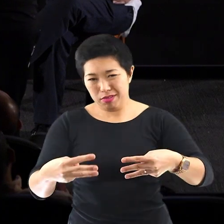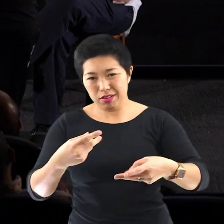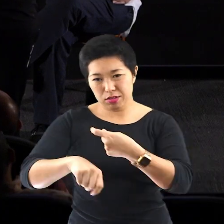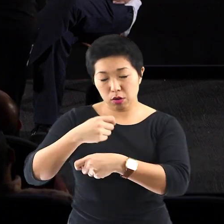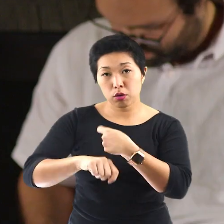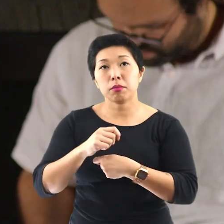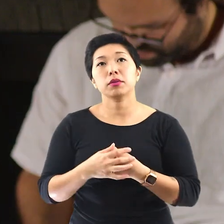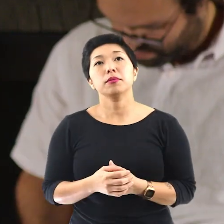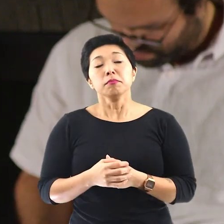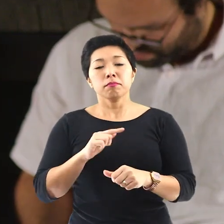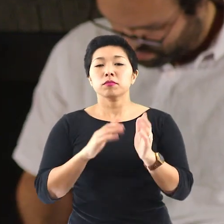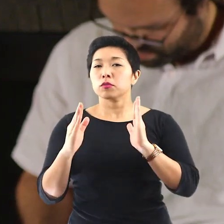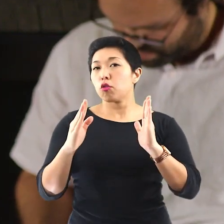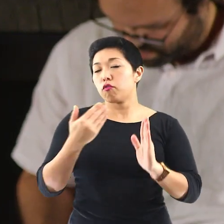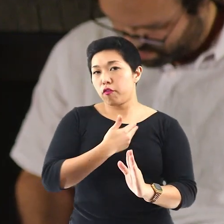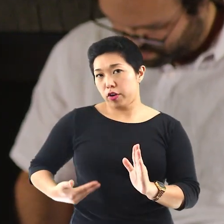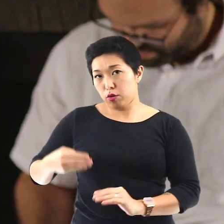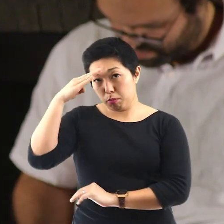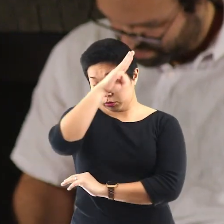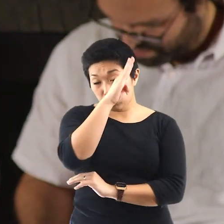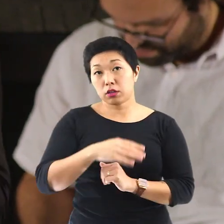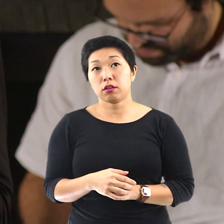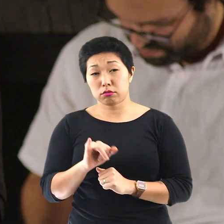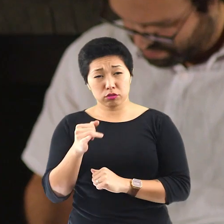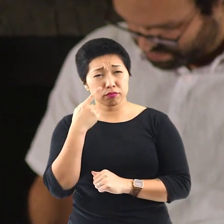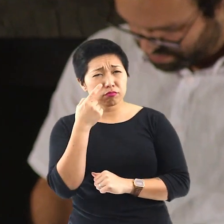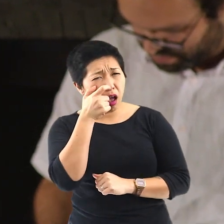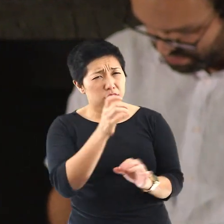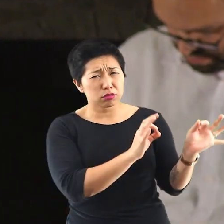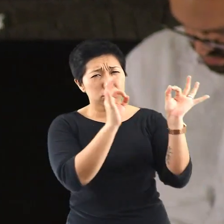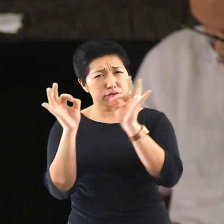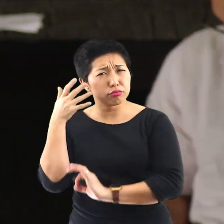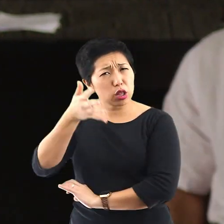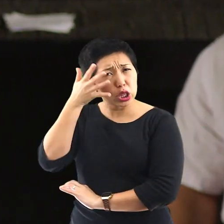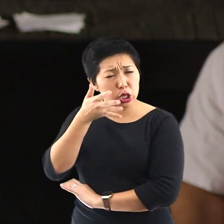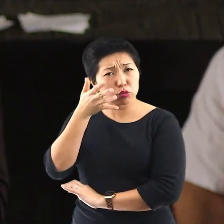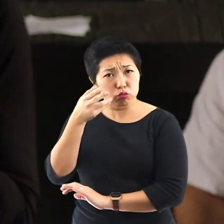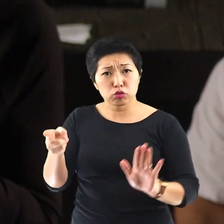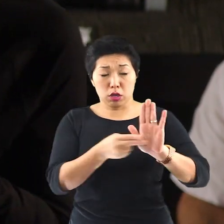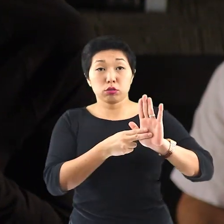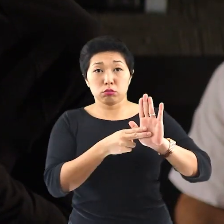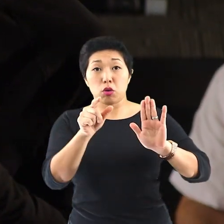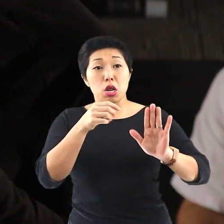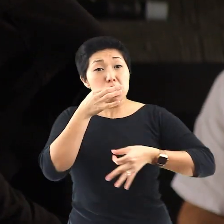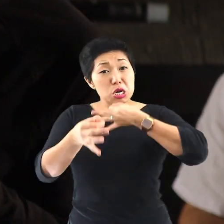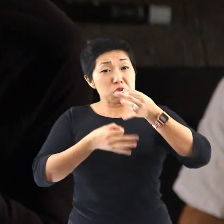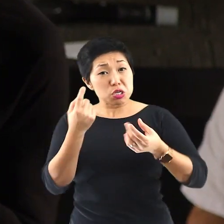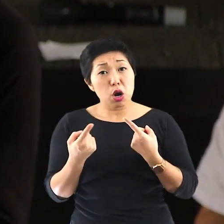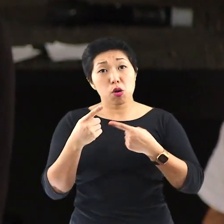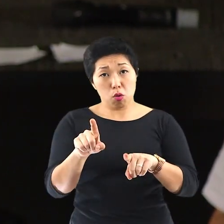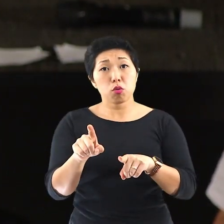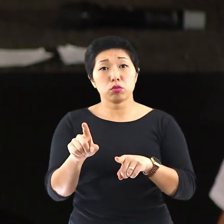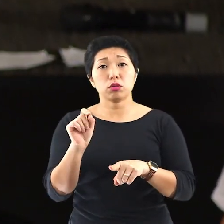início do governo Jair Bolsonaro, se vocês observarem o discurso de posse dele, ele faz